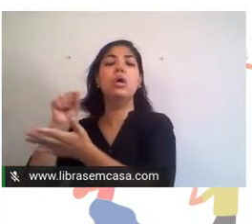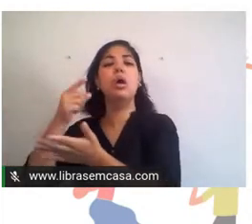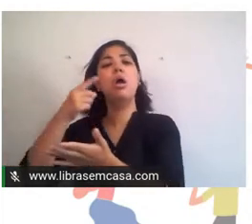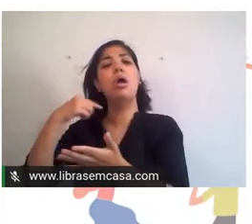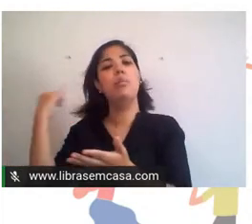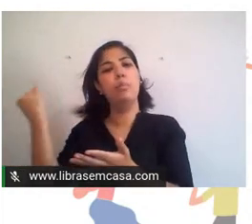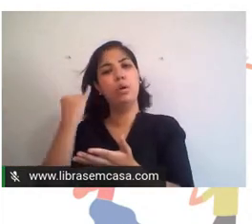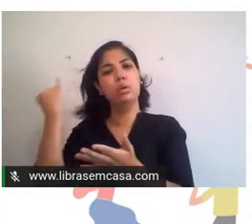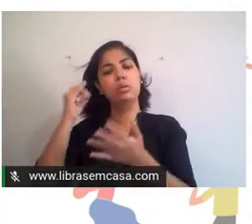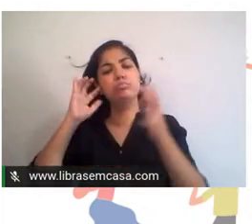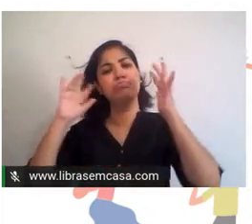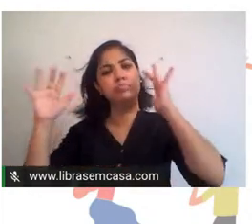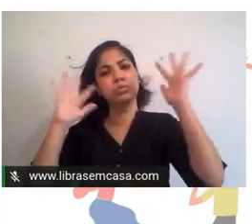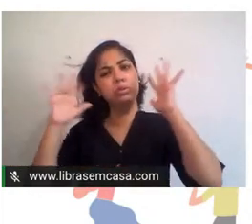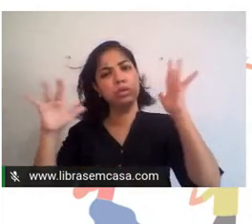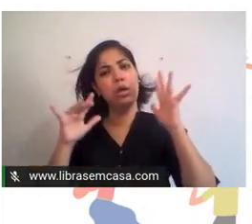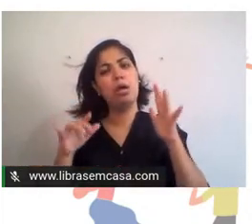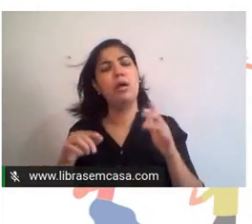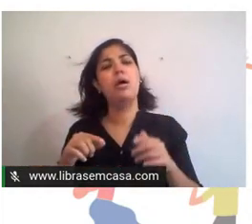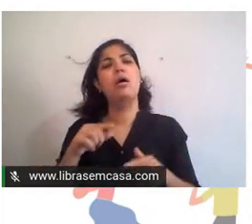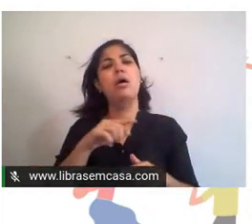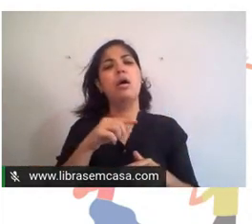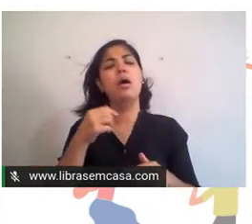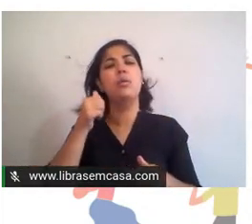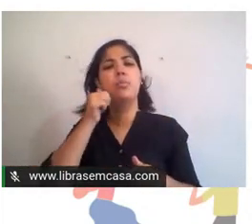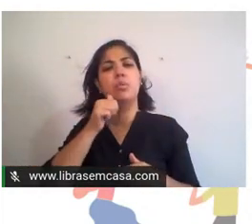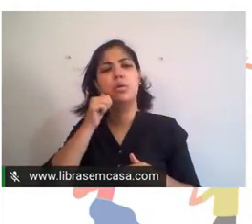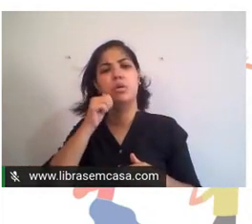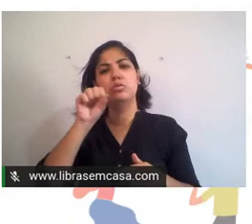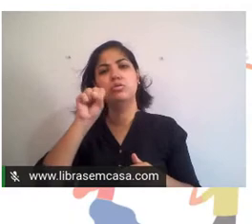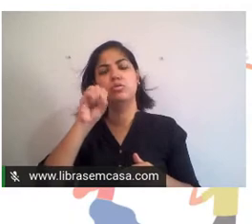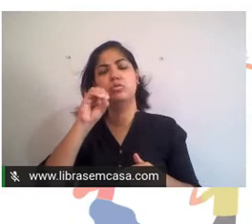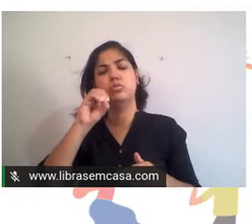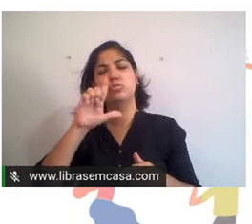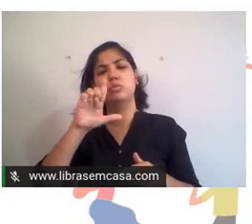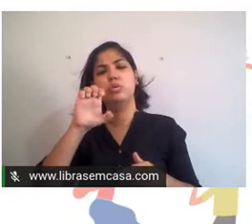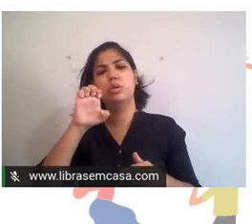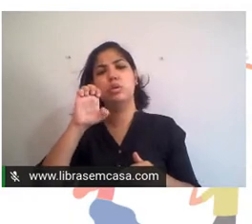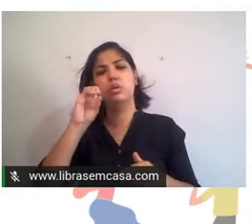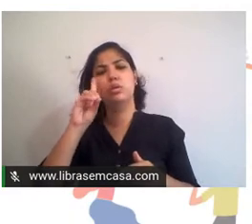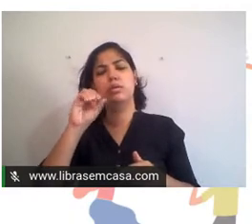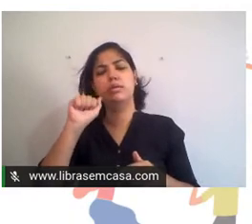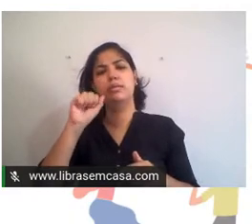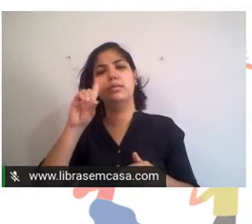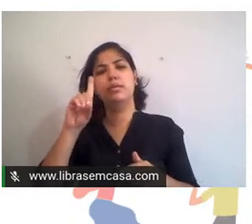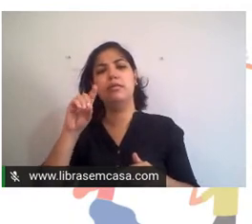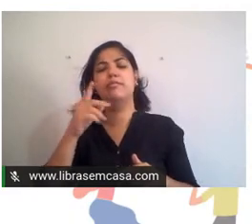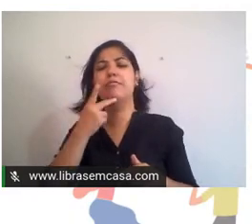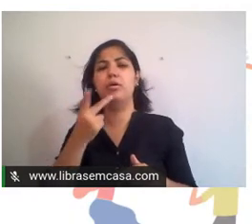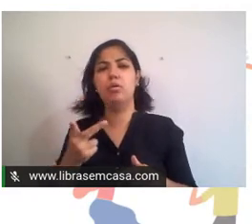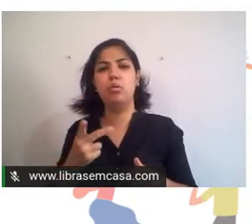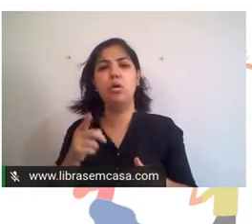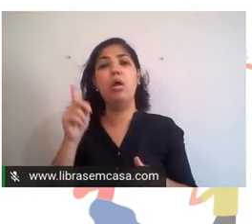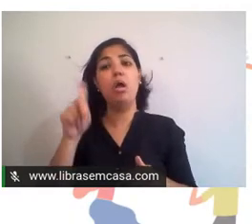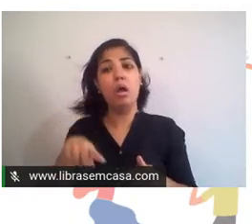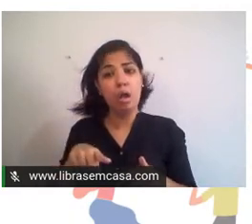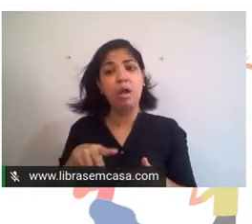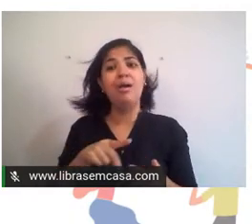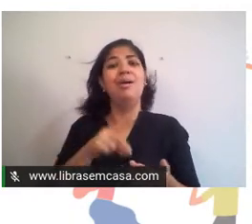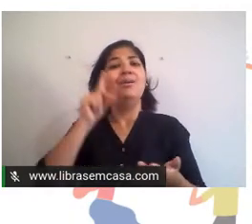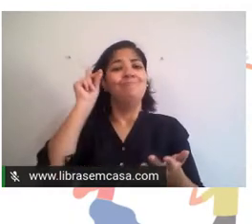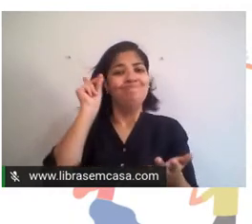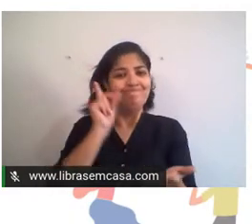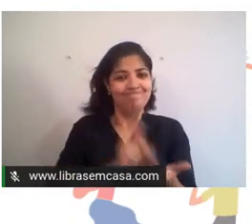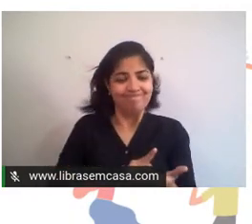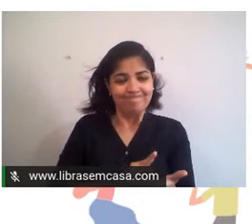o que Soledad falou e certamente o que Paulo vai pontuar, que essa é a mesma realidade. Essa realidade